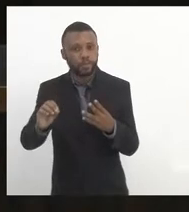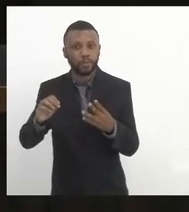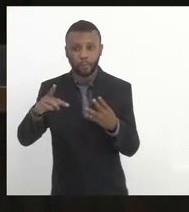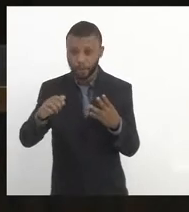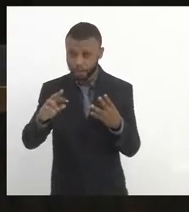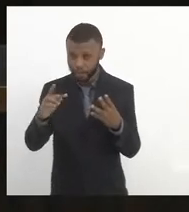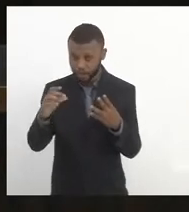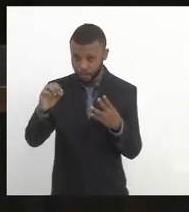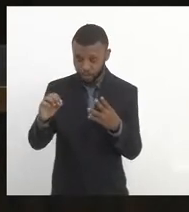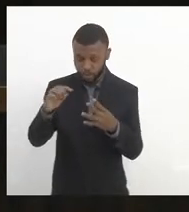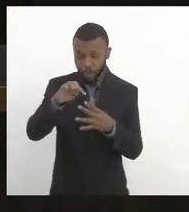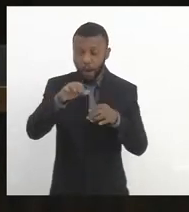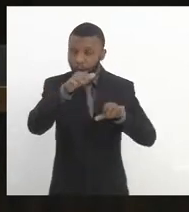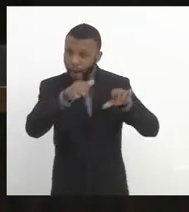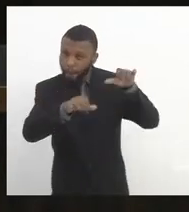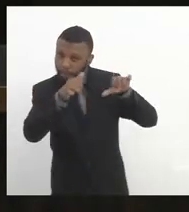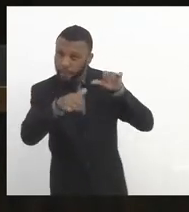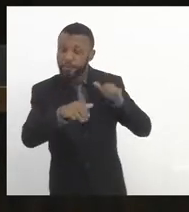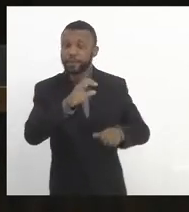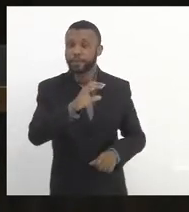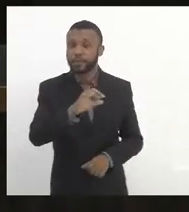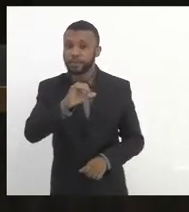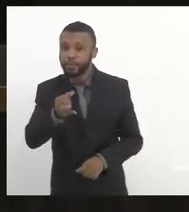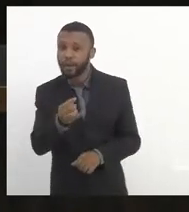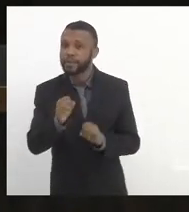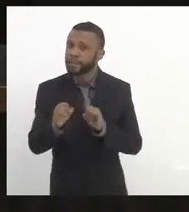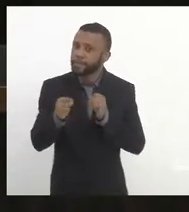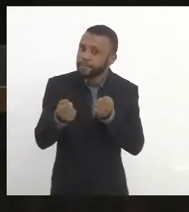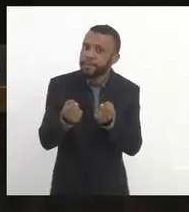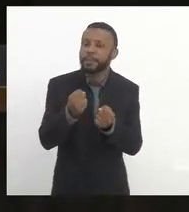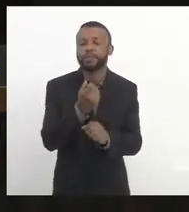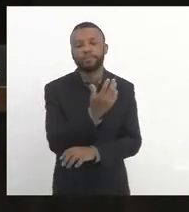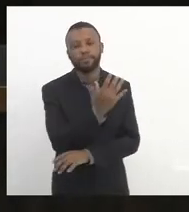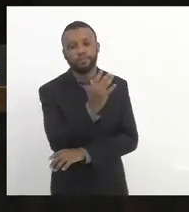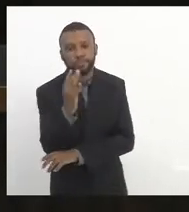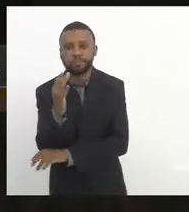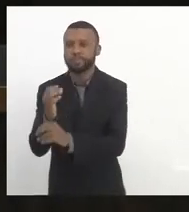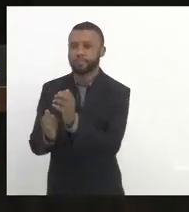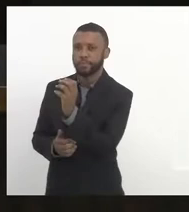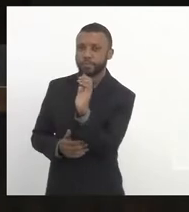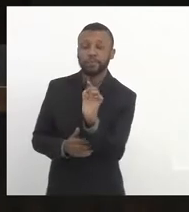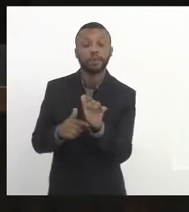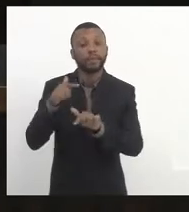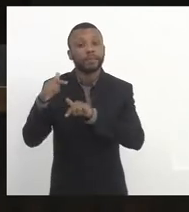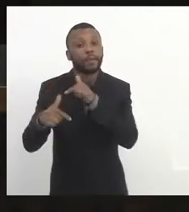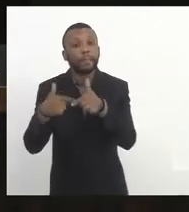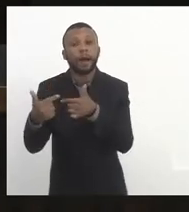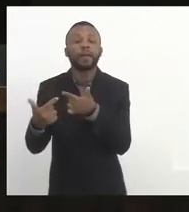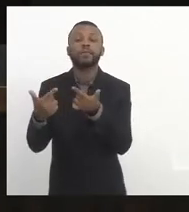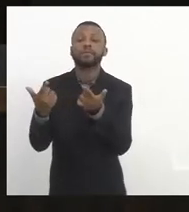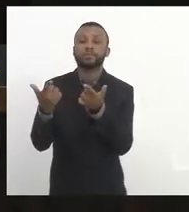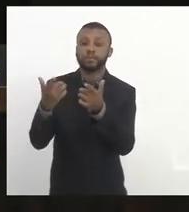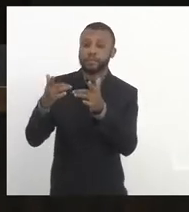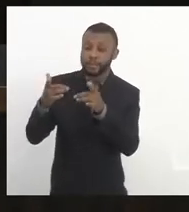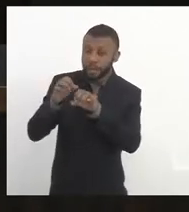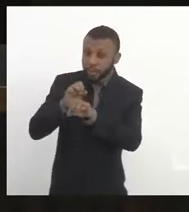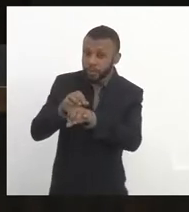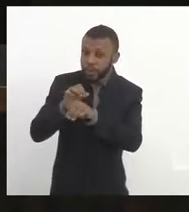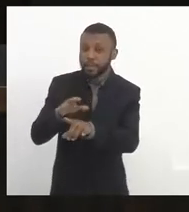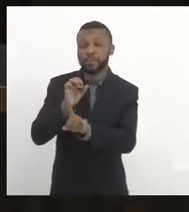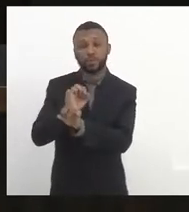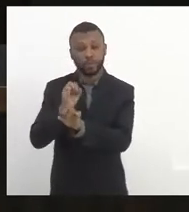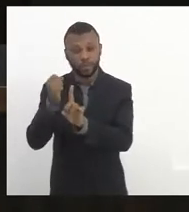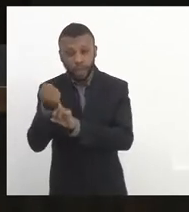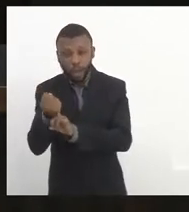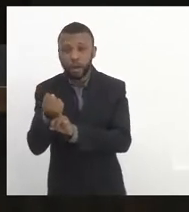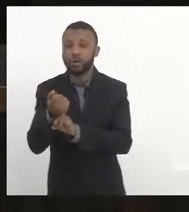das Comissões de Constituição e Justiça, de Defesa do Meio Ambiente, Saneamento Ambiental, de Trabalho, Legislação Social e Seguridade Social, de Assuntos Municipais e